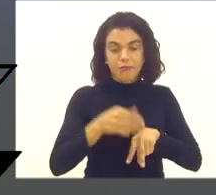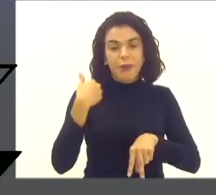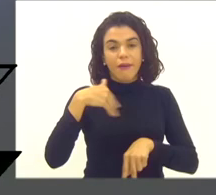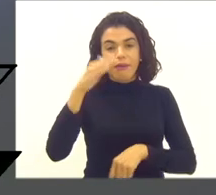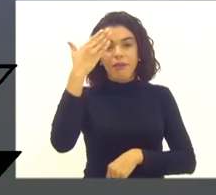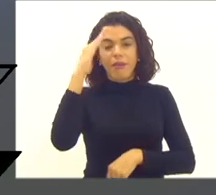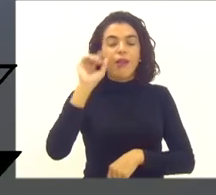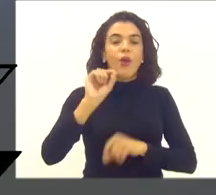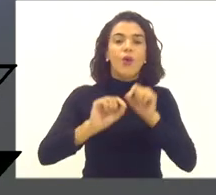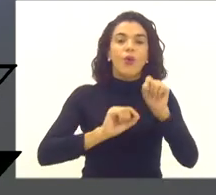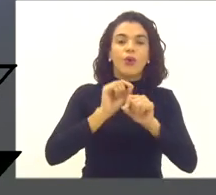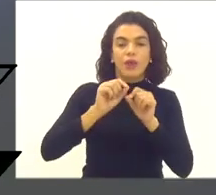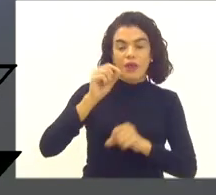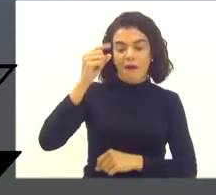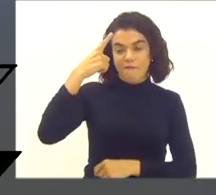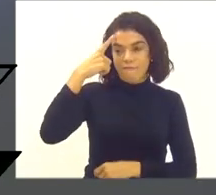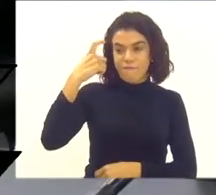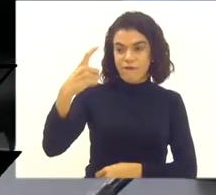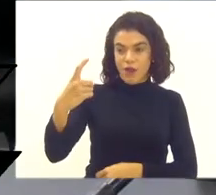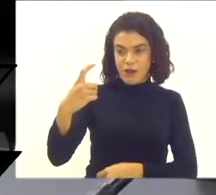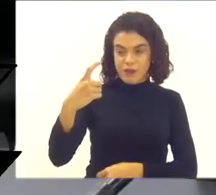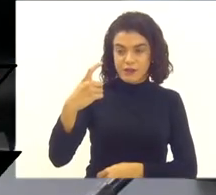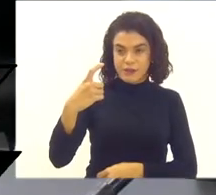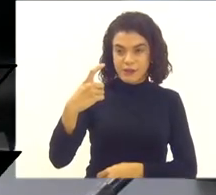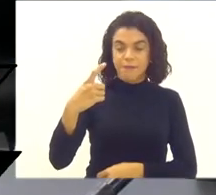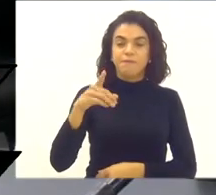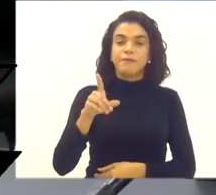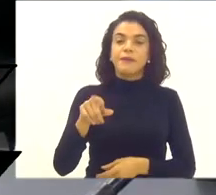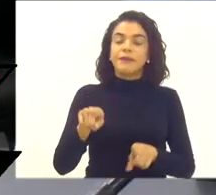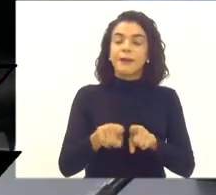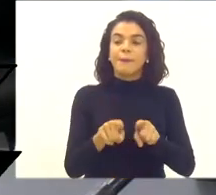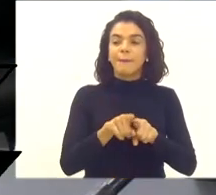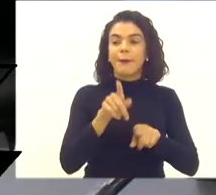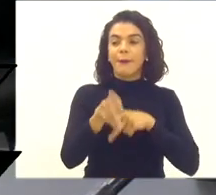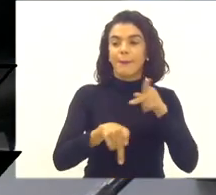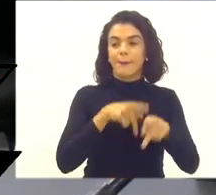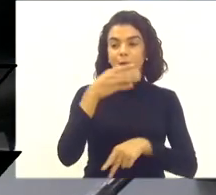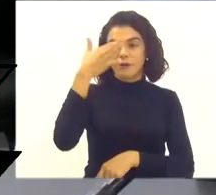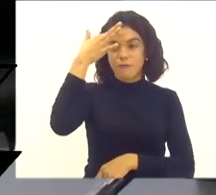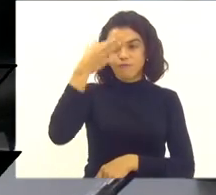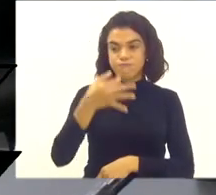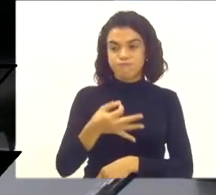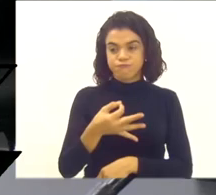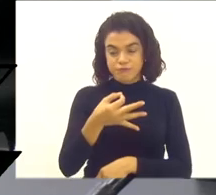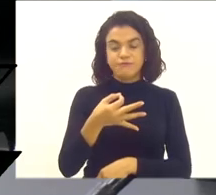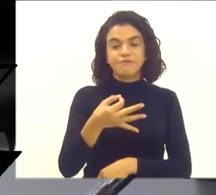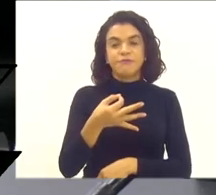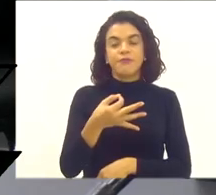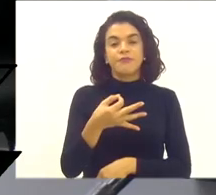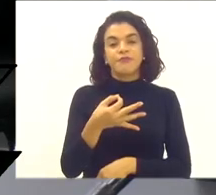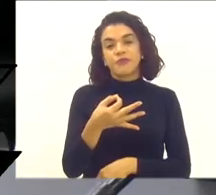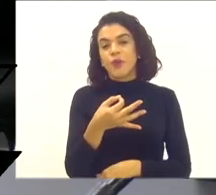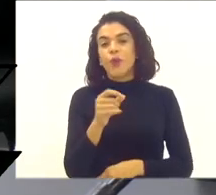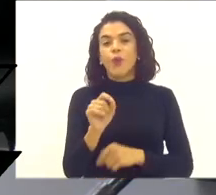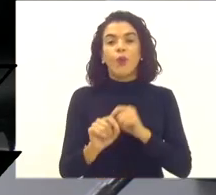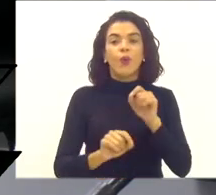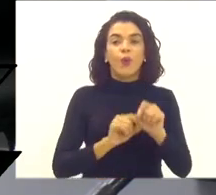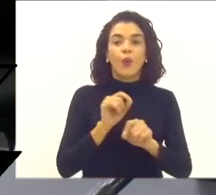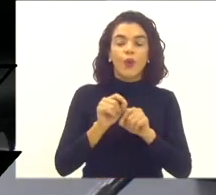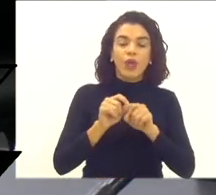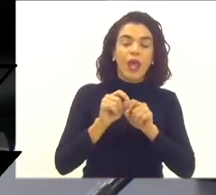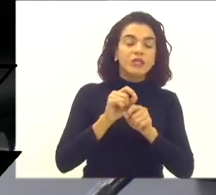que é uma violência que existe para as pessoas se conscientizarem também no que elas estão né às